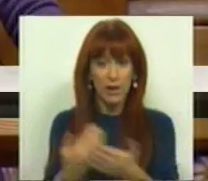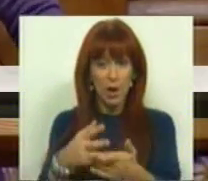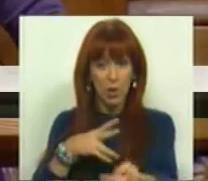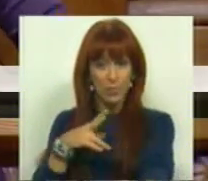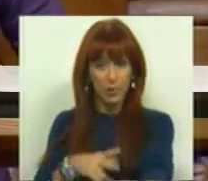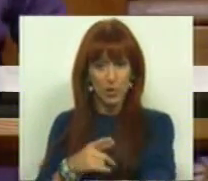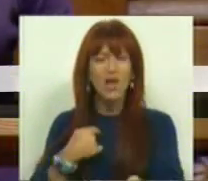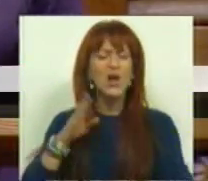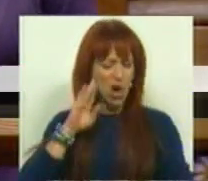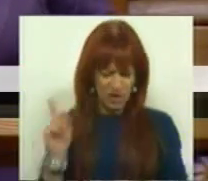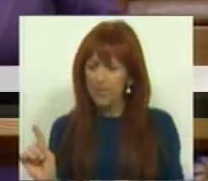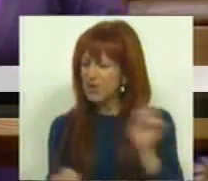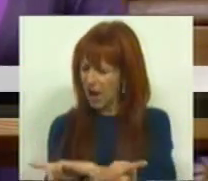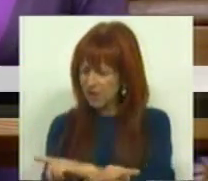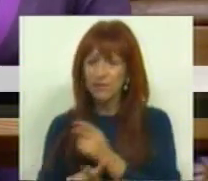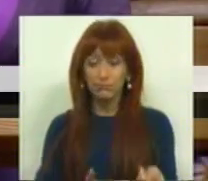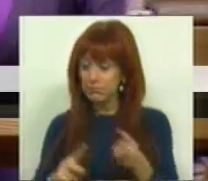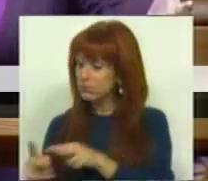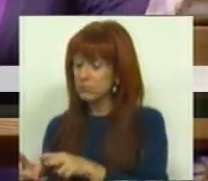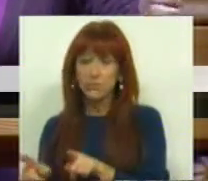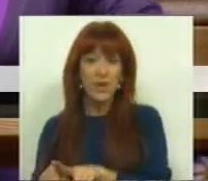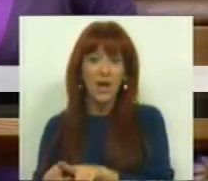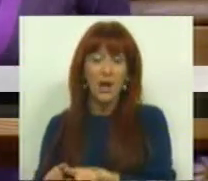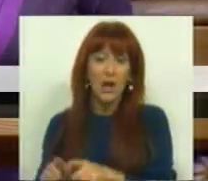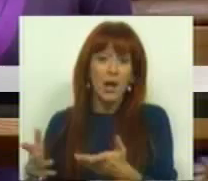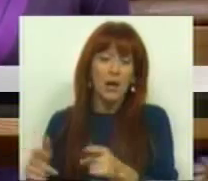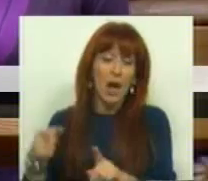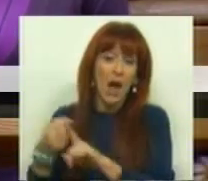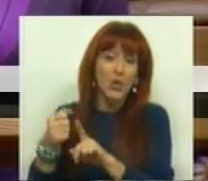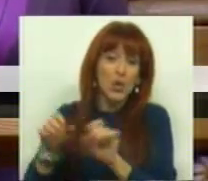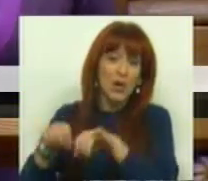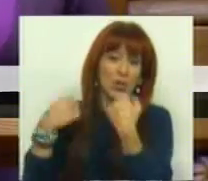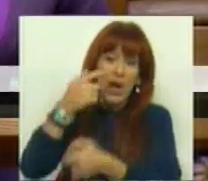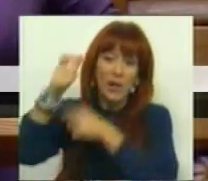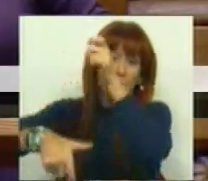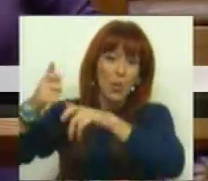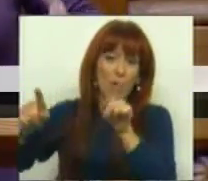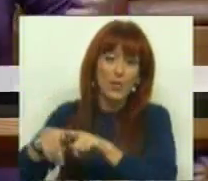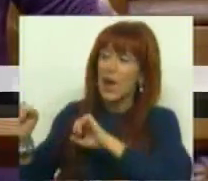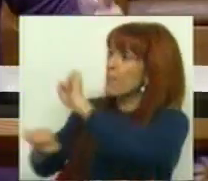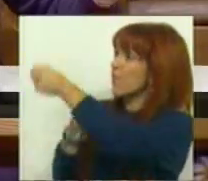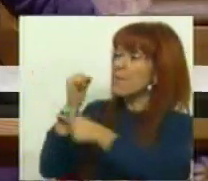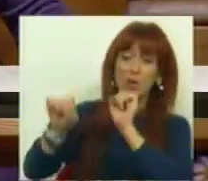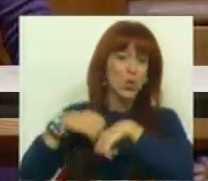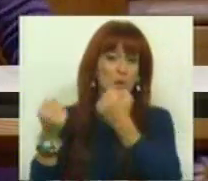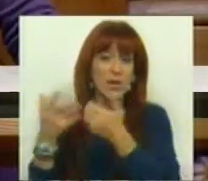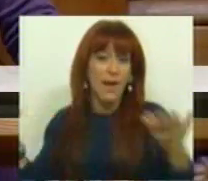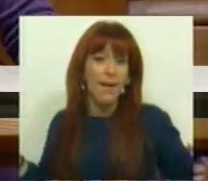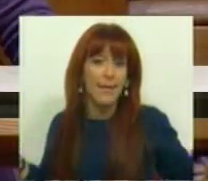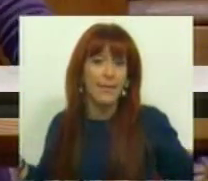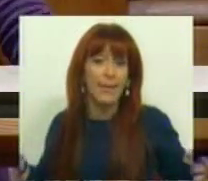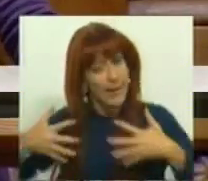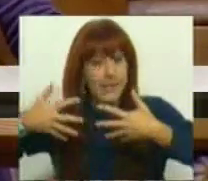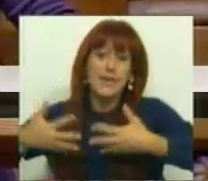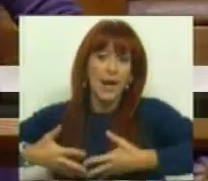país. Sabemos que a alternativa está no povo, está na luta social, está no movimento social e